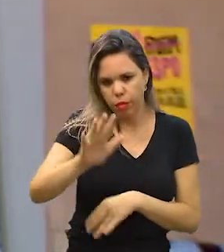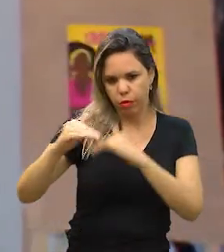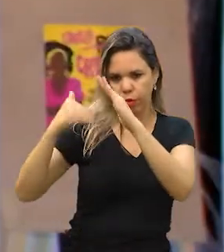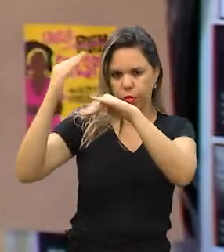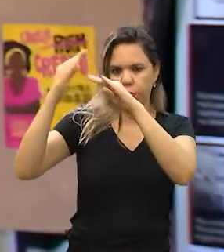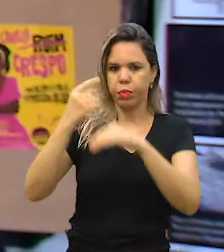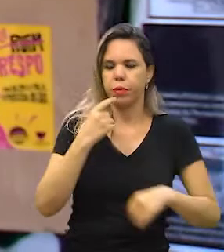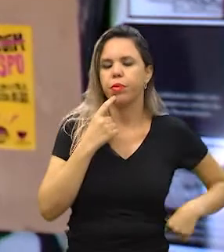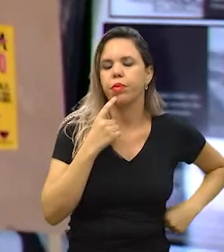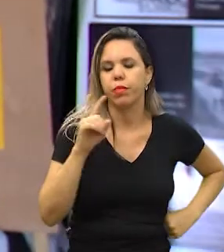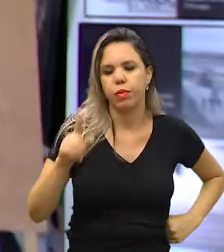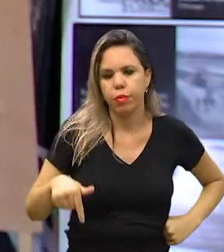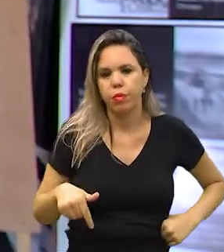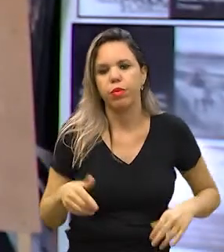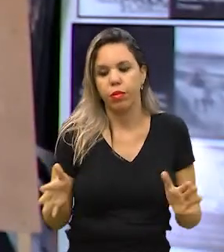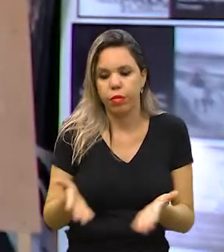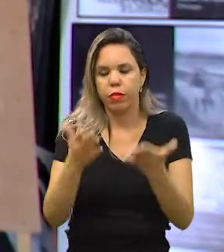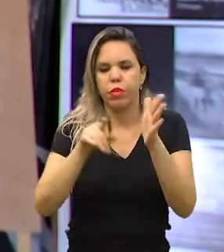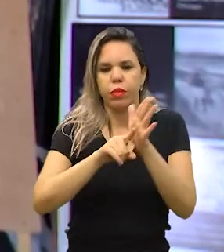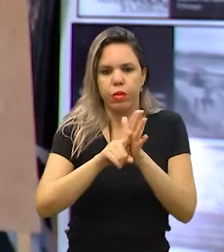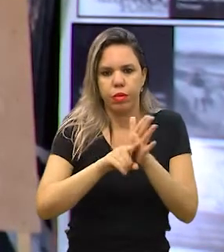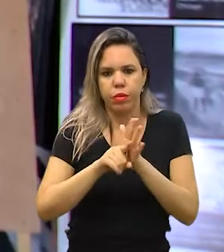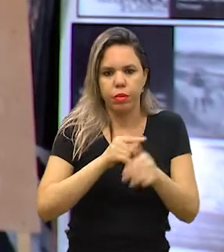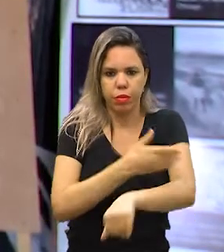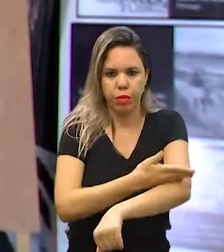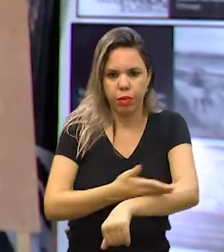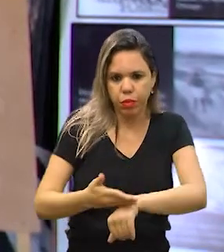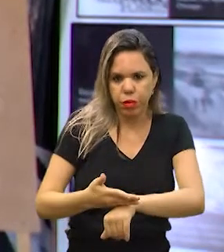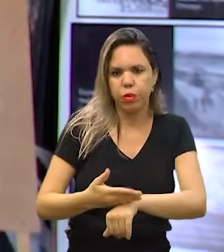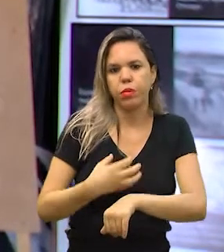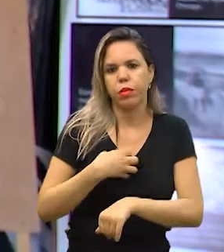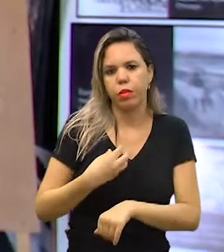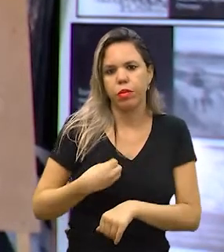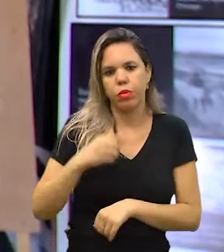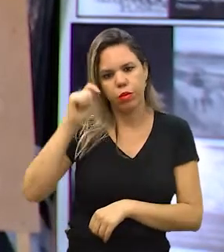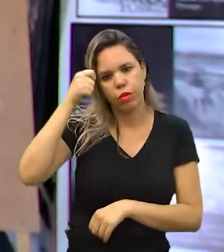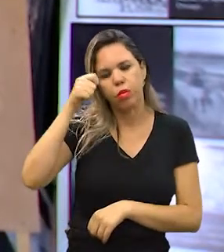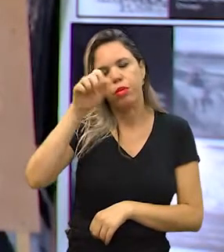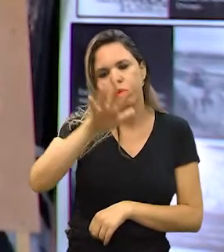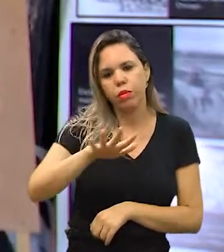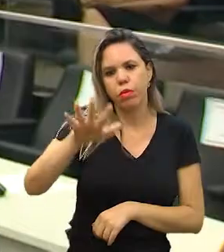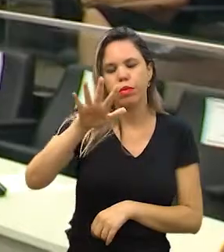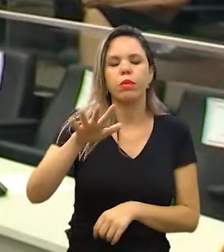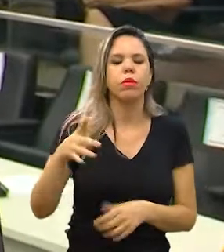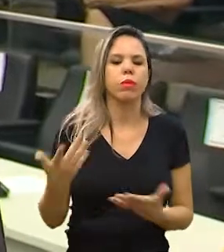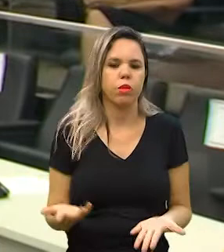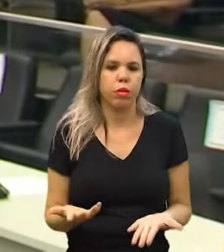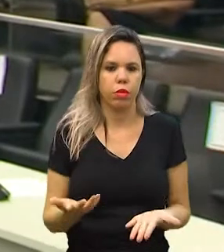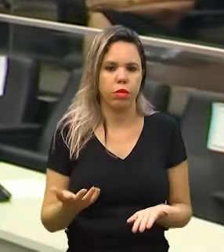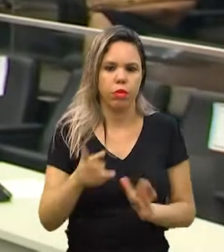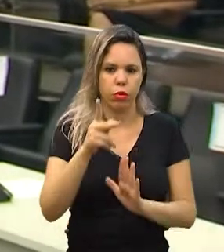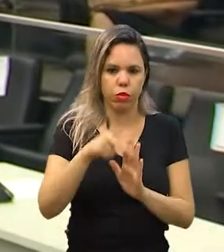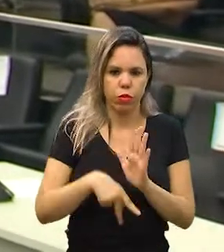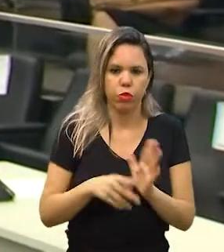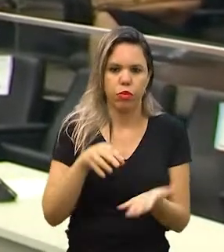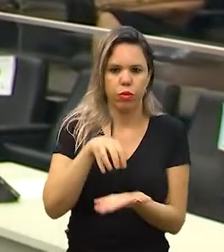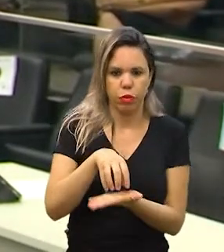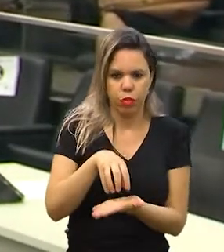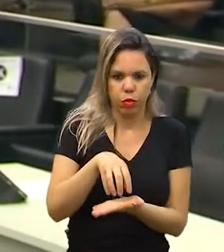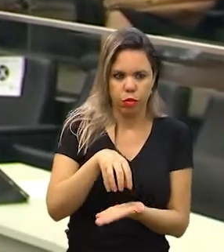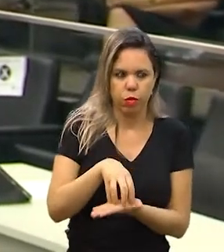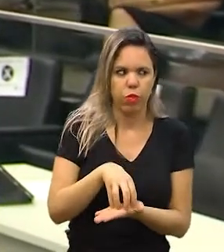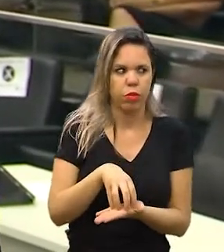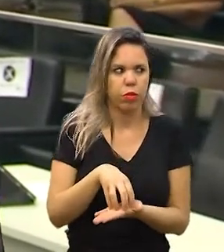desenvolvimento de Campinas estimular o estudo dos hábitos e dos costumes afrodescendente esse projeto é um